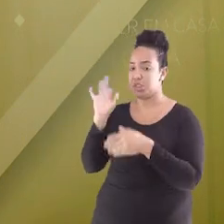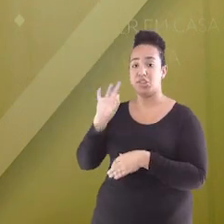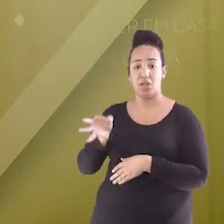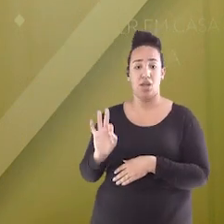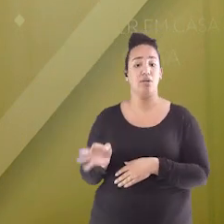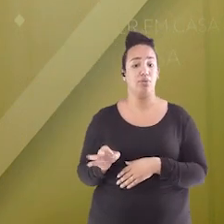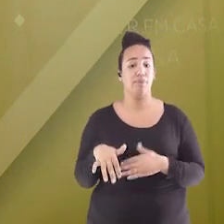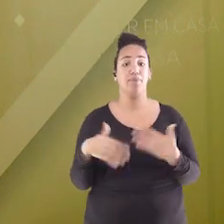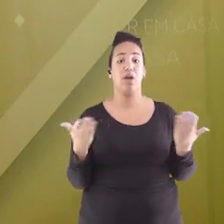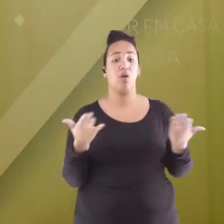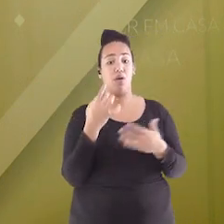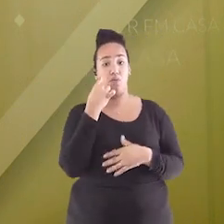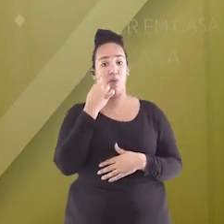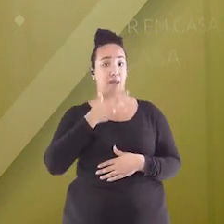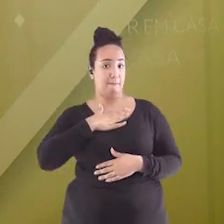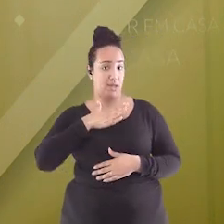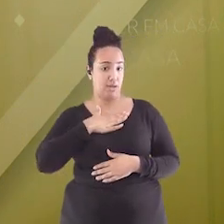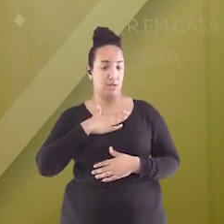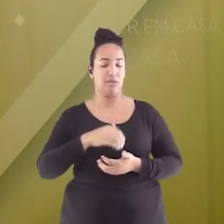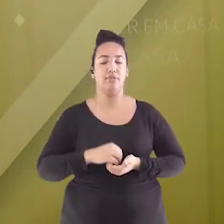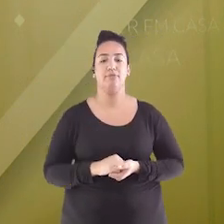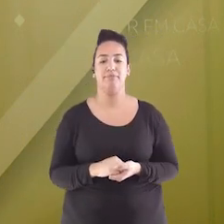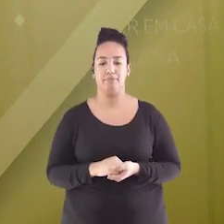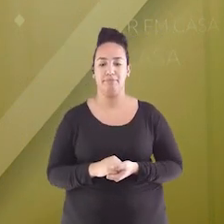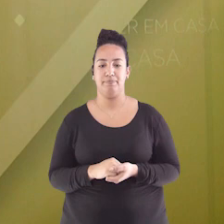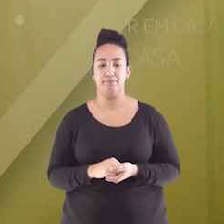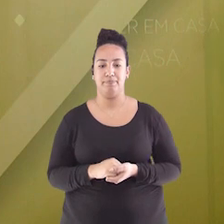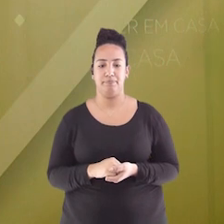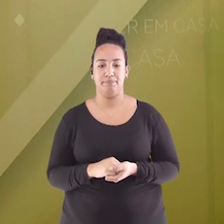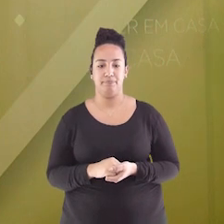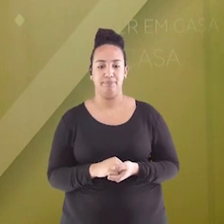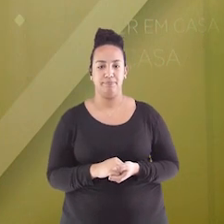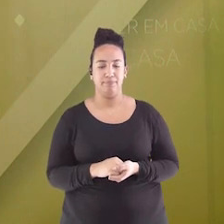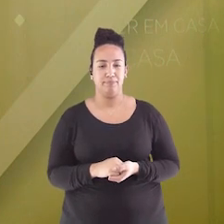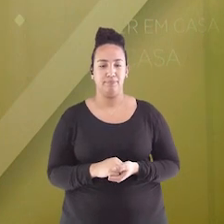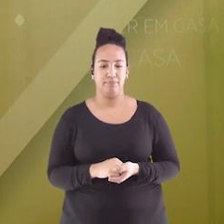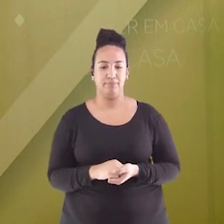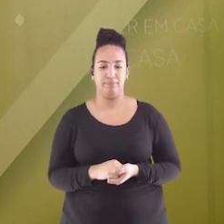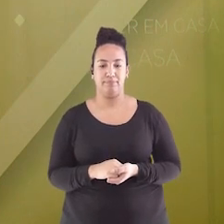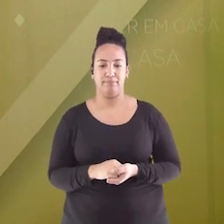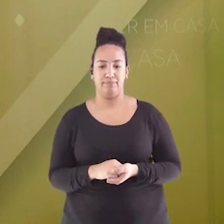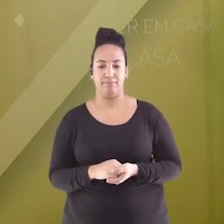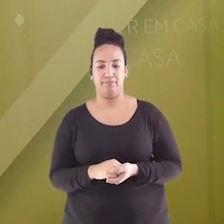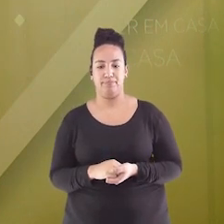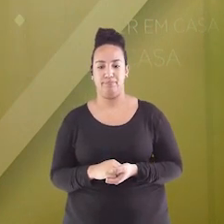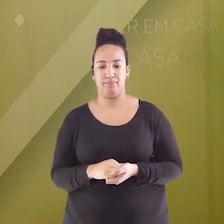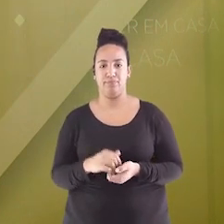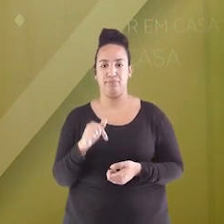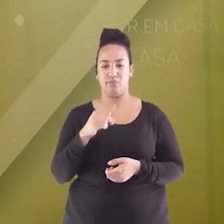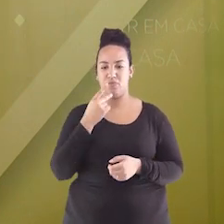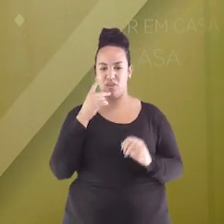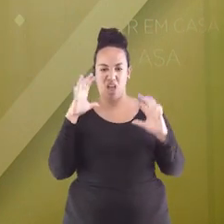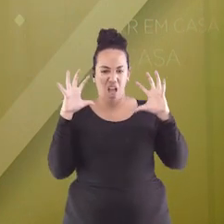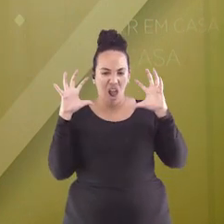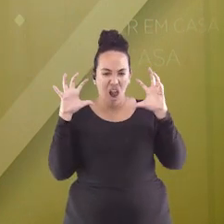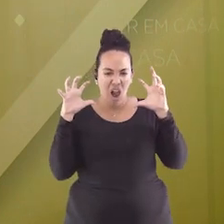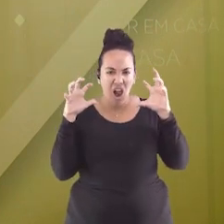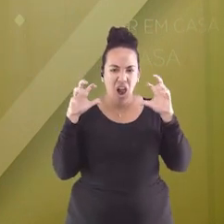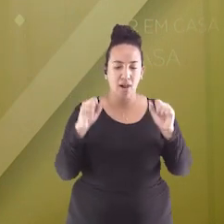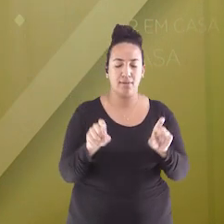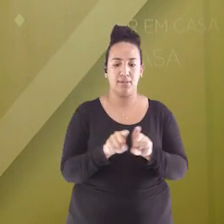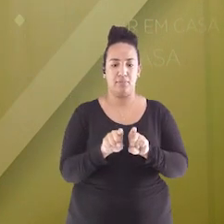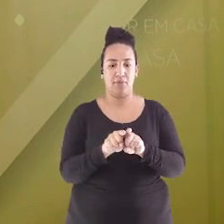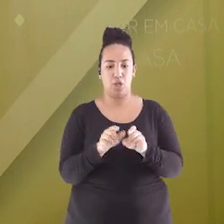bem. Vamos ver quais que eu coloquei? Vamos ver? Então vamos lá, hein? Eu coloquei feroz e ele